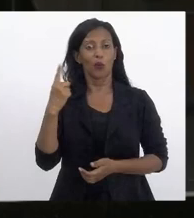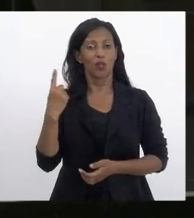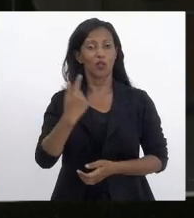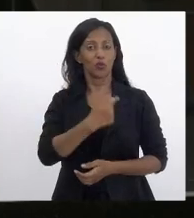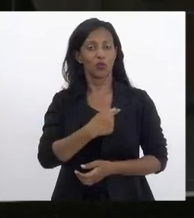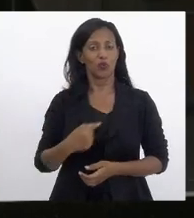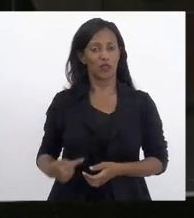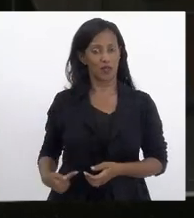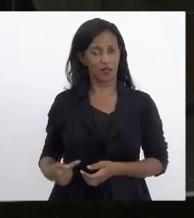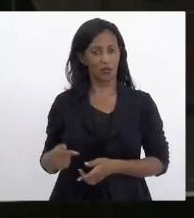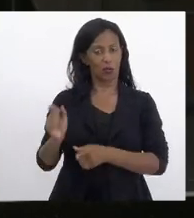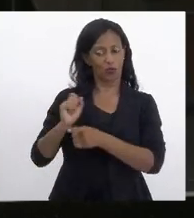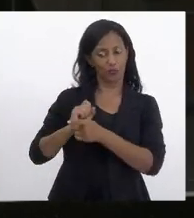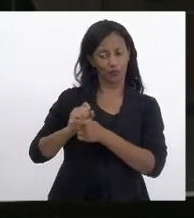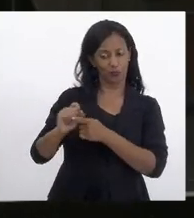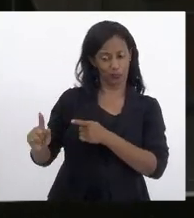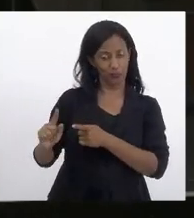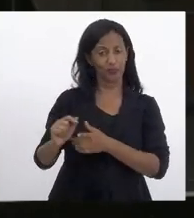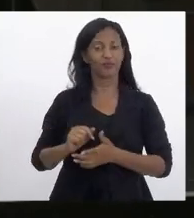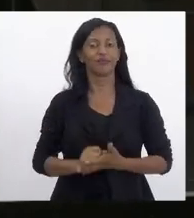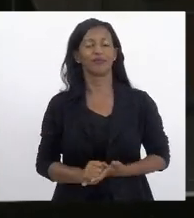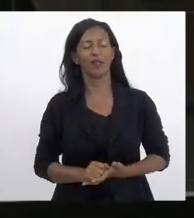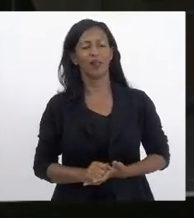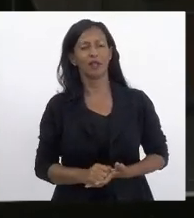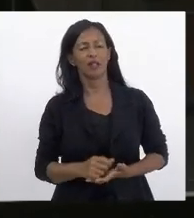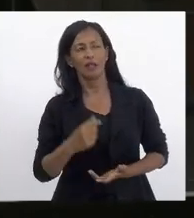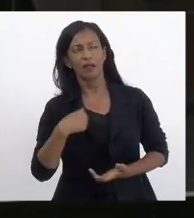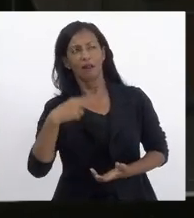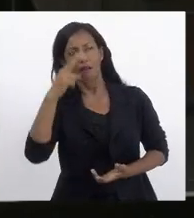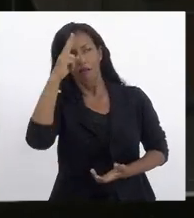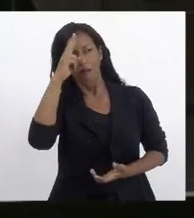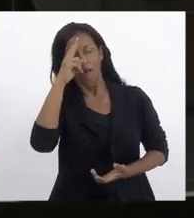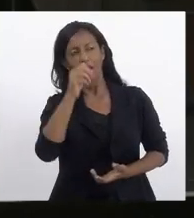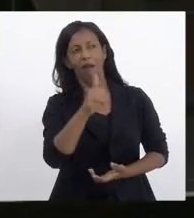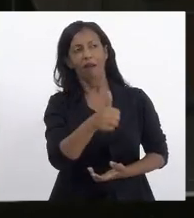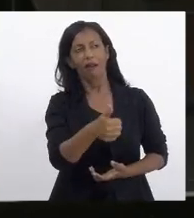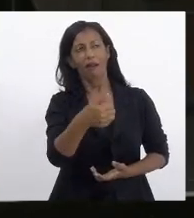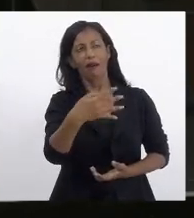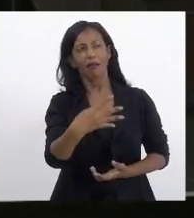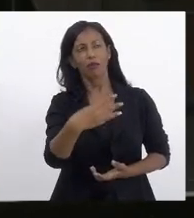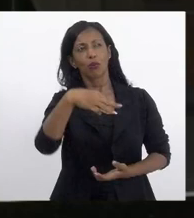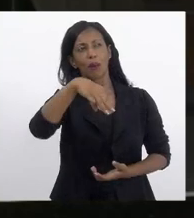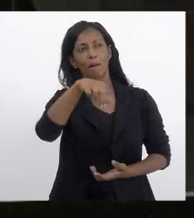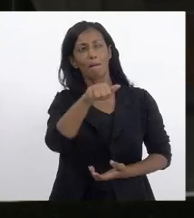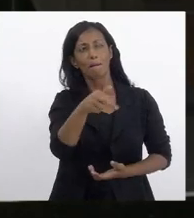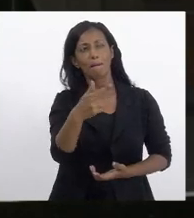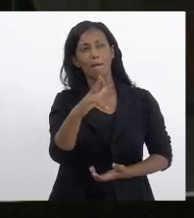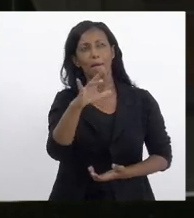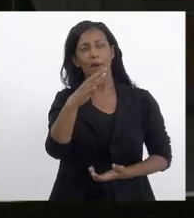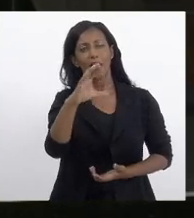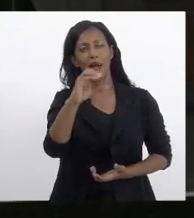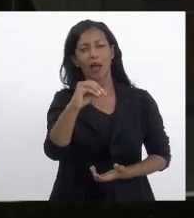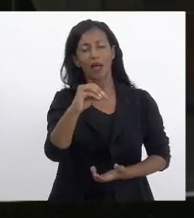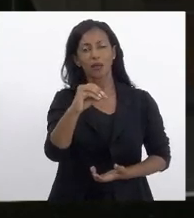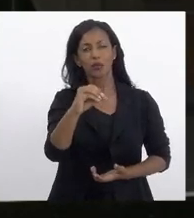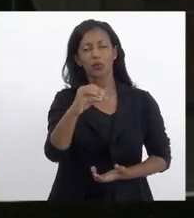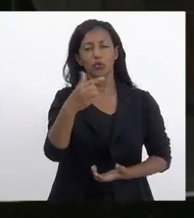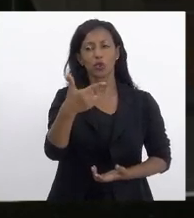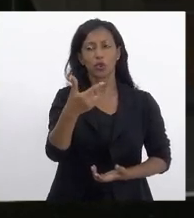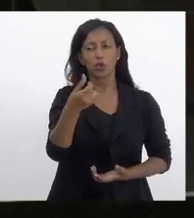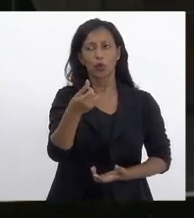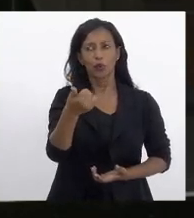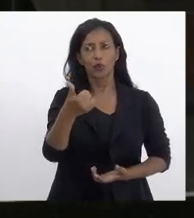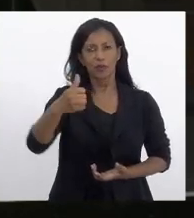Witzel, salvo erro de memória, em 14 de março de